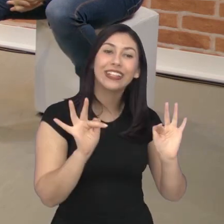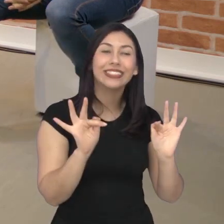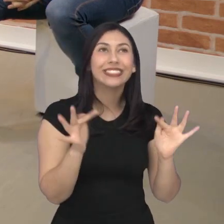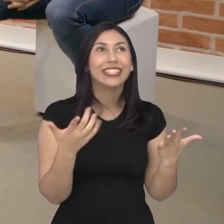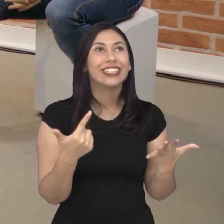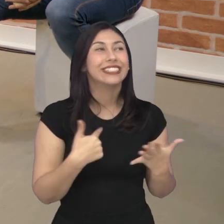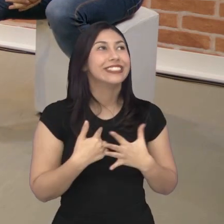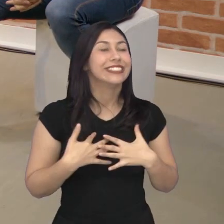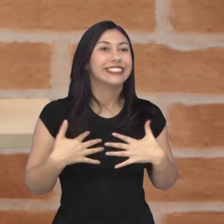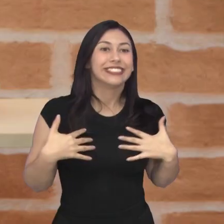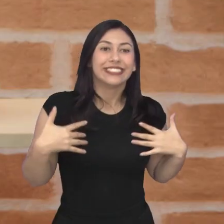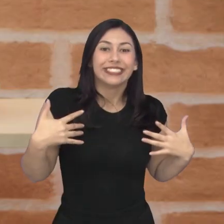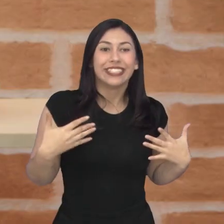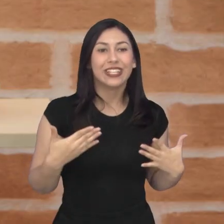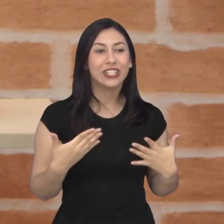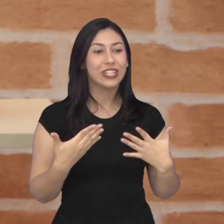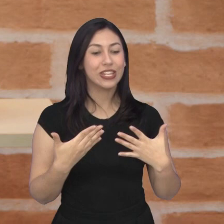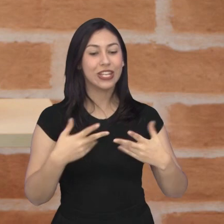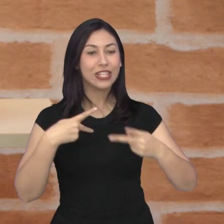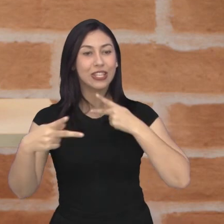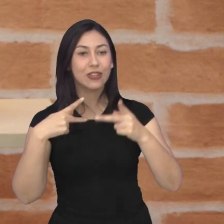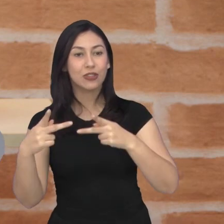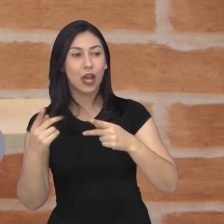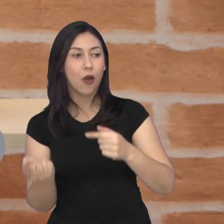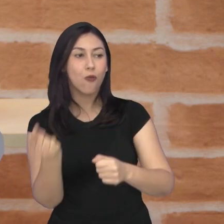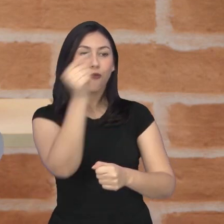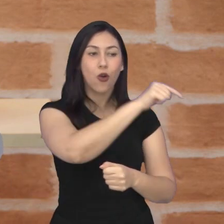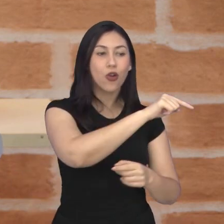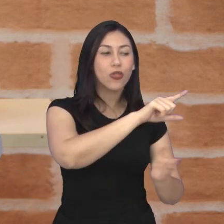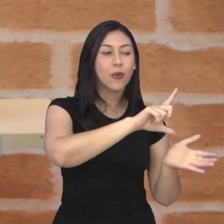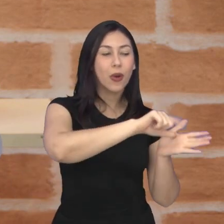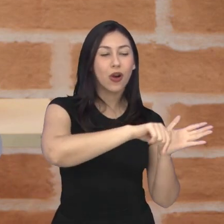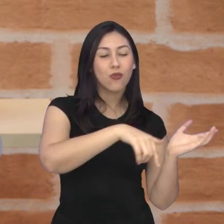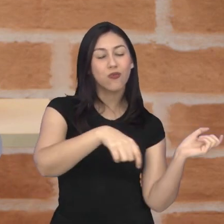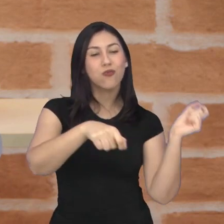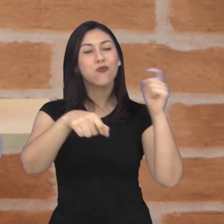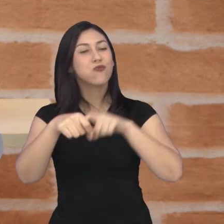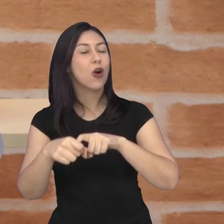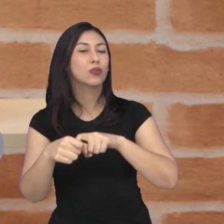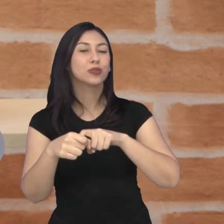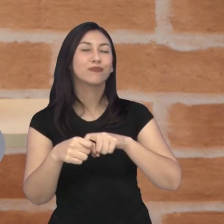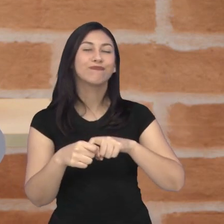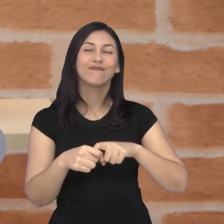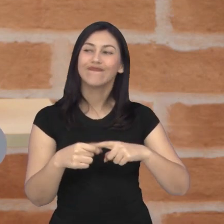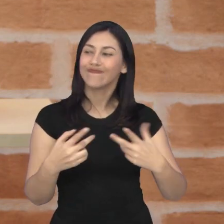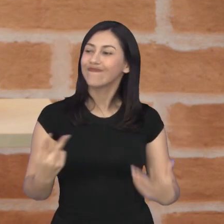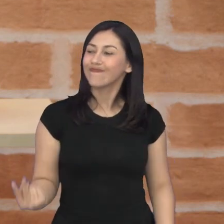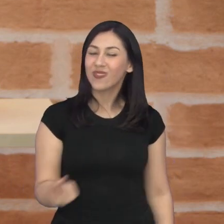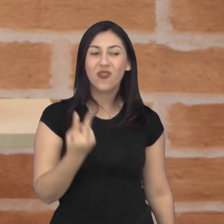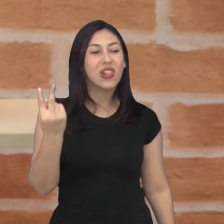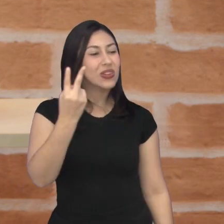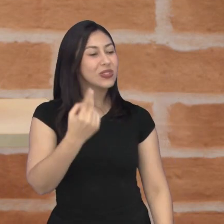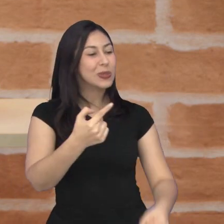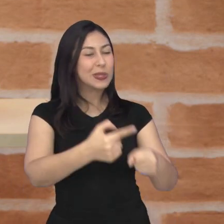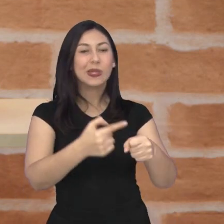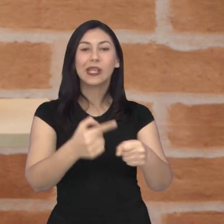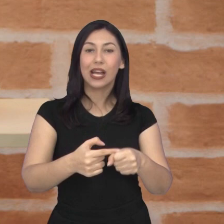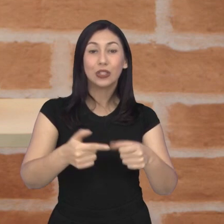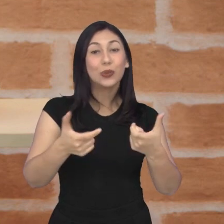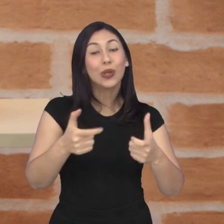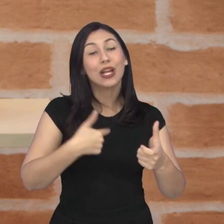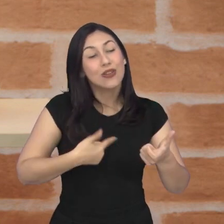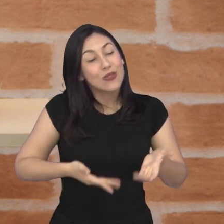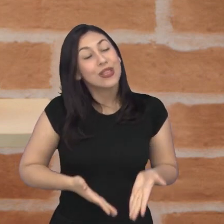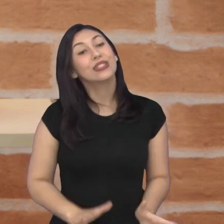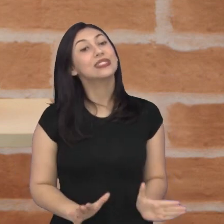fico muito contente de sair, de ir e vir de São José dos Campos. Quanto mais eu faço isso, mais eu dou valor para a cidade, para onde eu nasci, né? Legal.